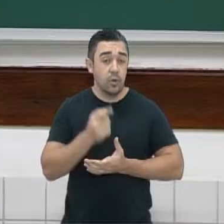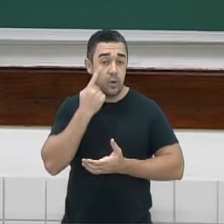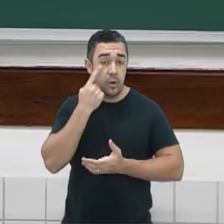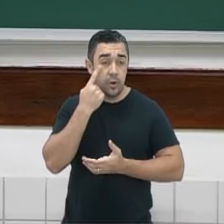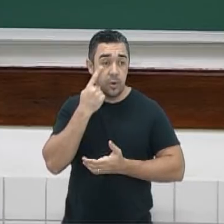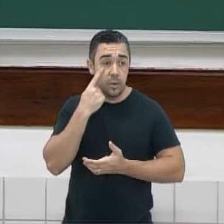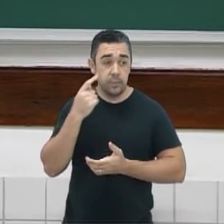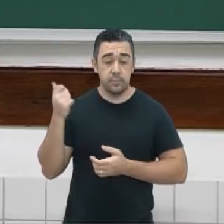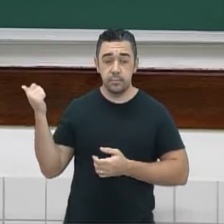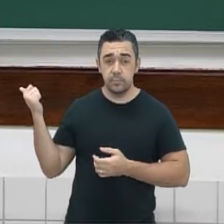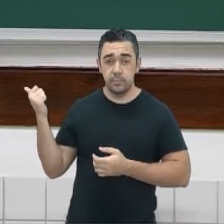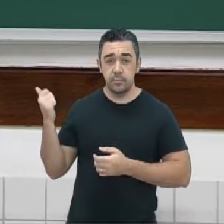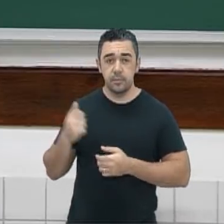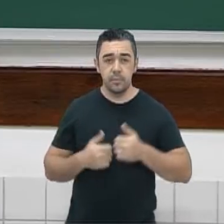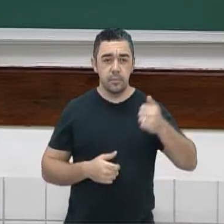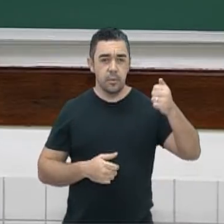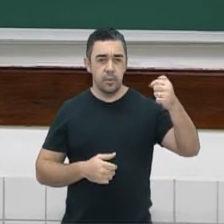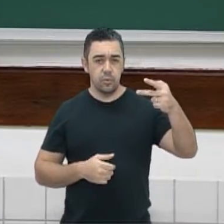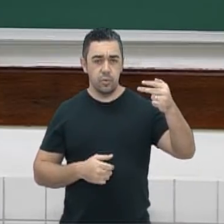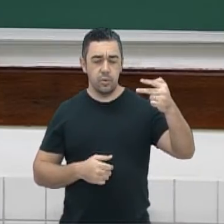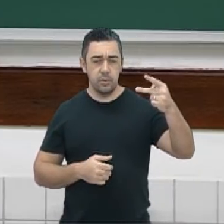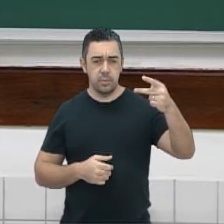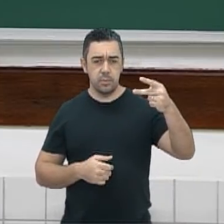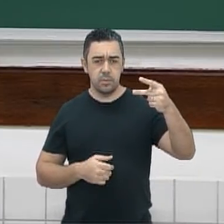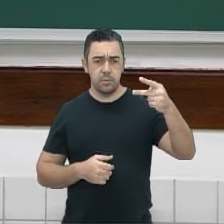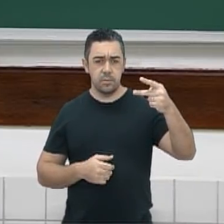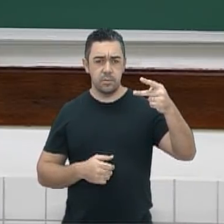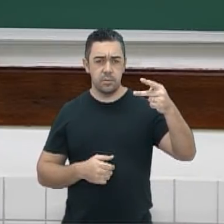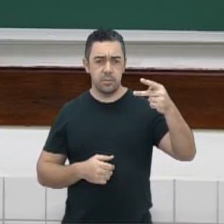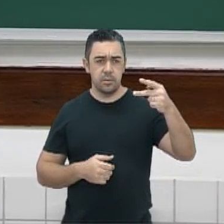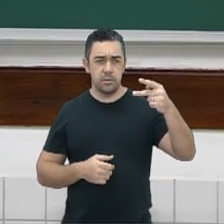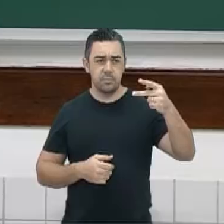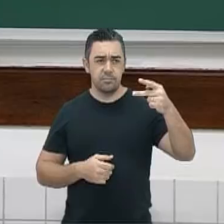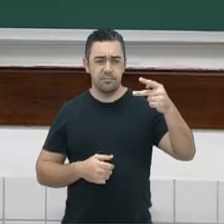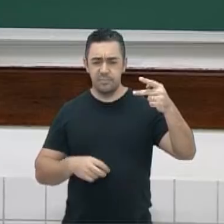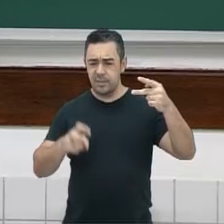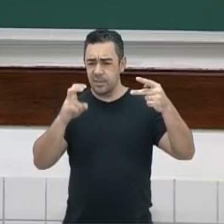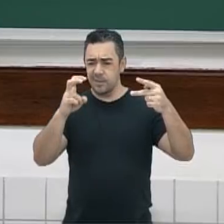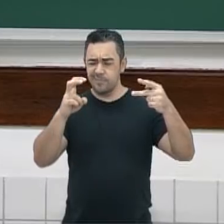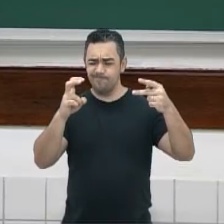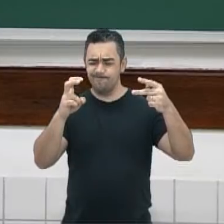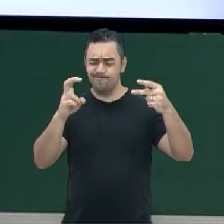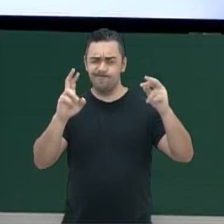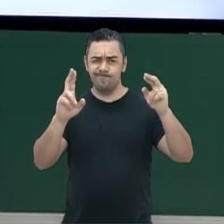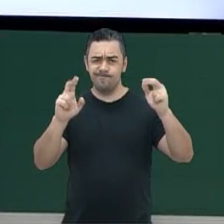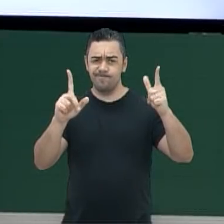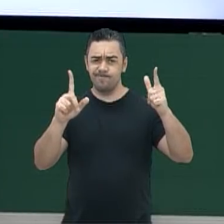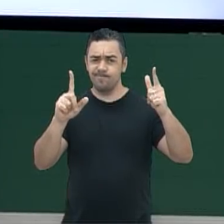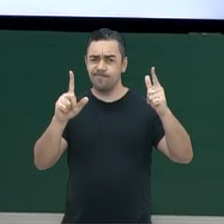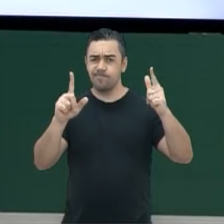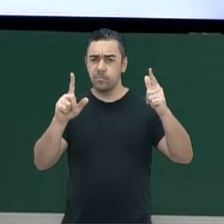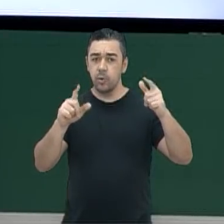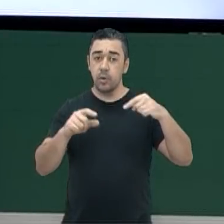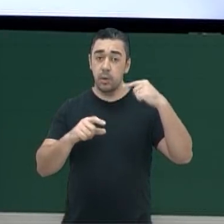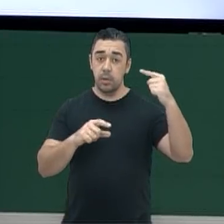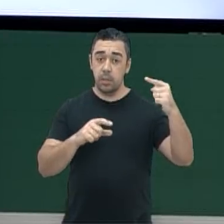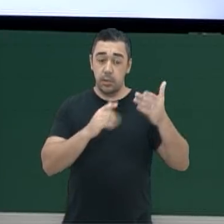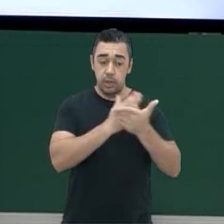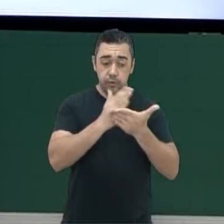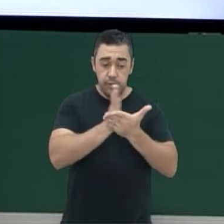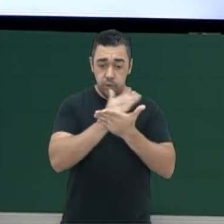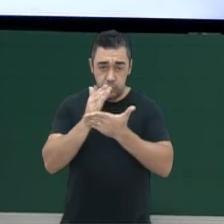lá, 12avos e quintos, né? 5. Uma coisa está dividida em